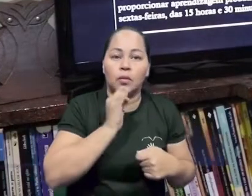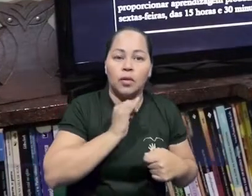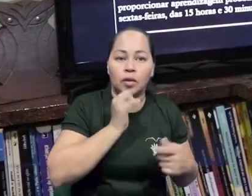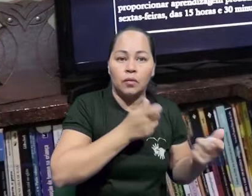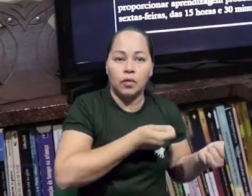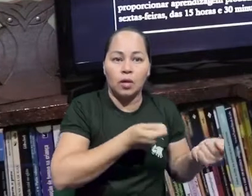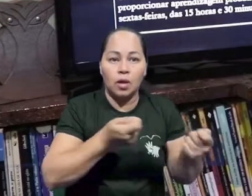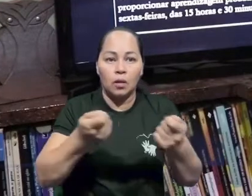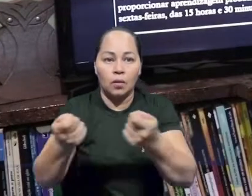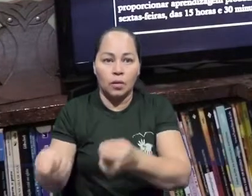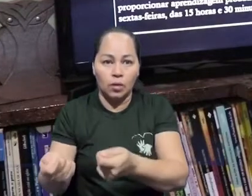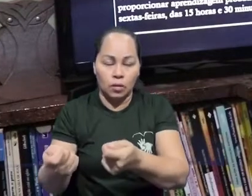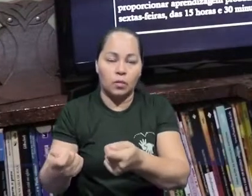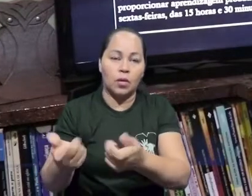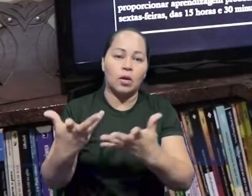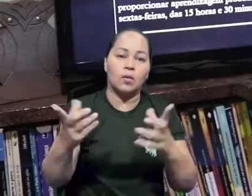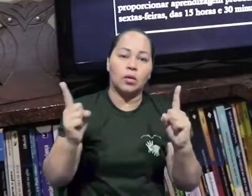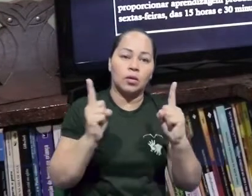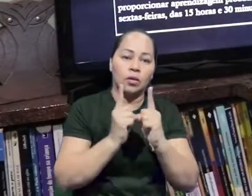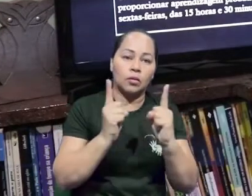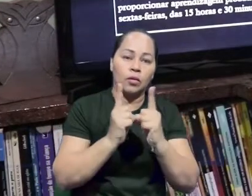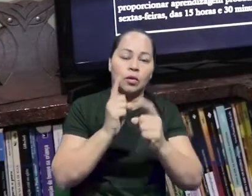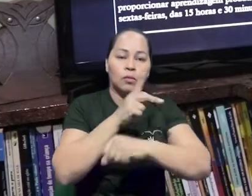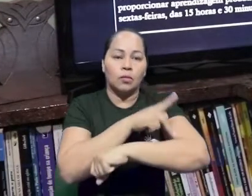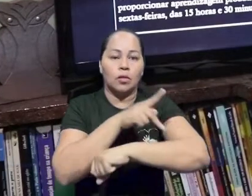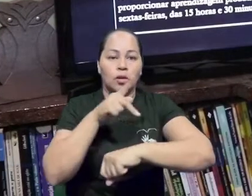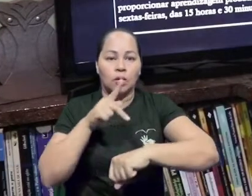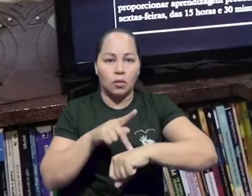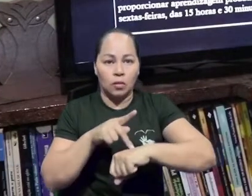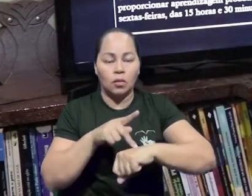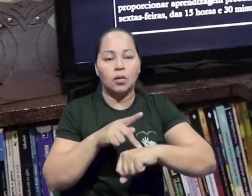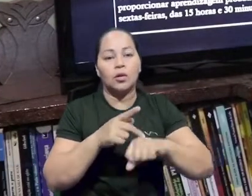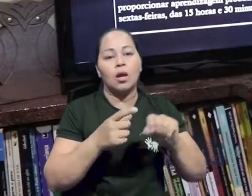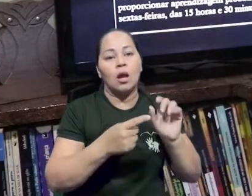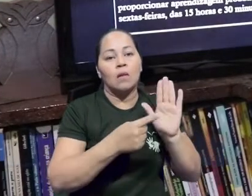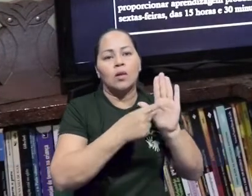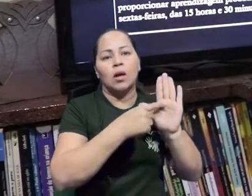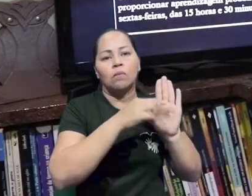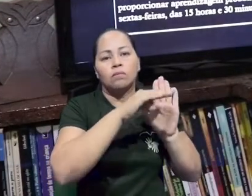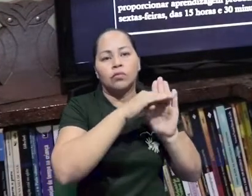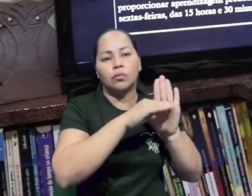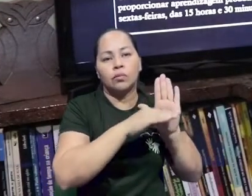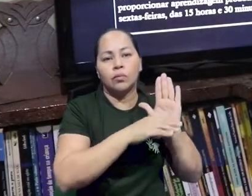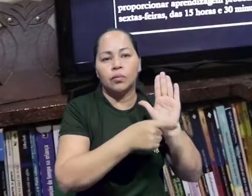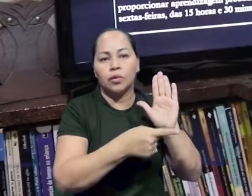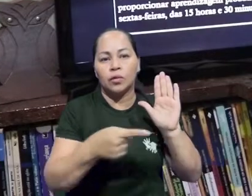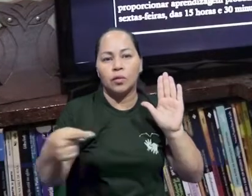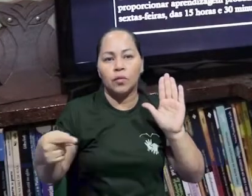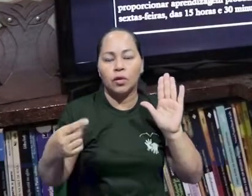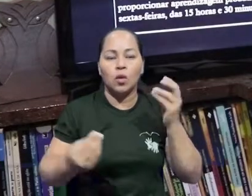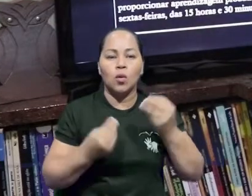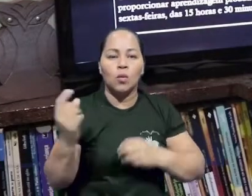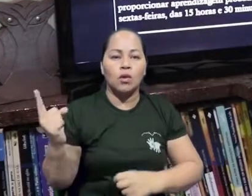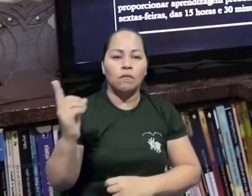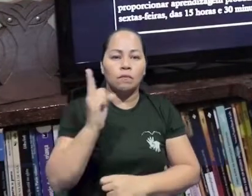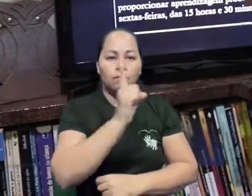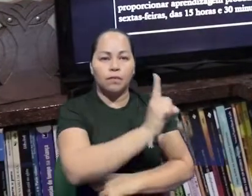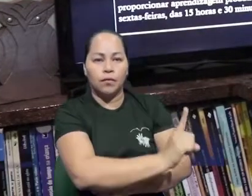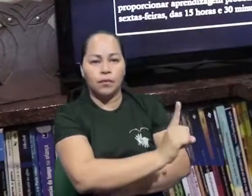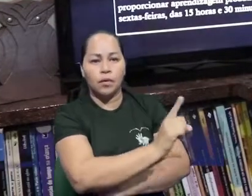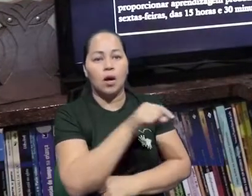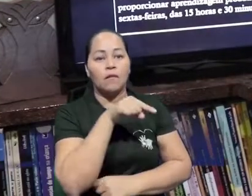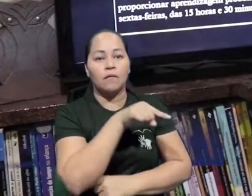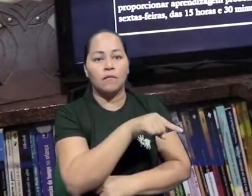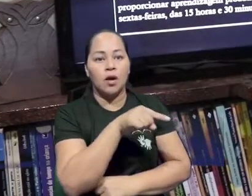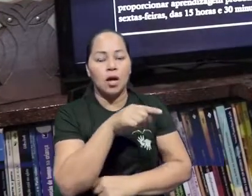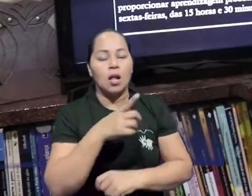seja necessário encaminhamento para atendimento pedagógico. Indicar quantas vezes por semana e quantas horas o aluno irá frequentar.